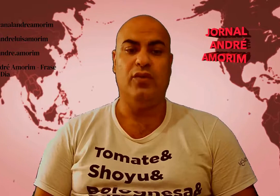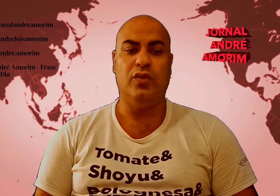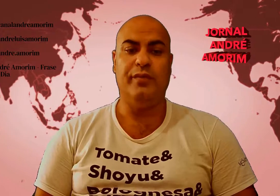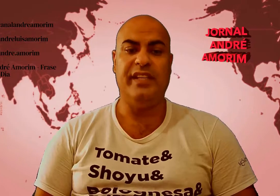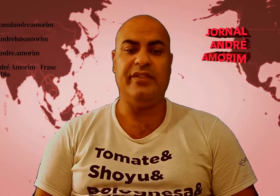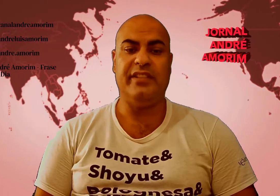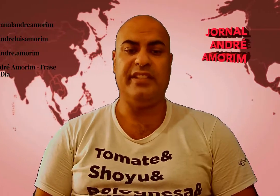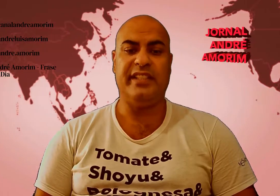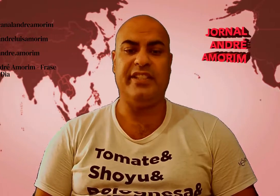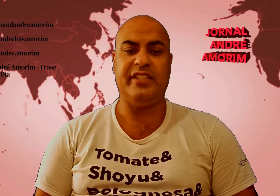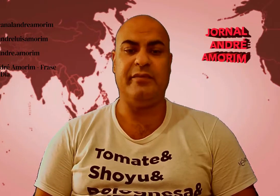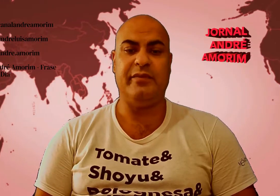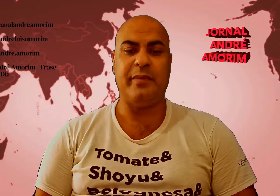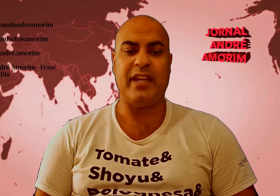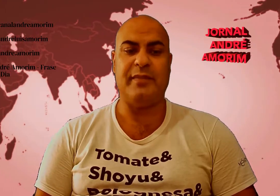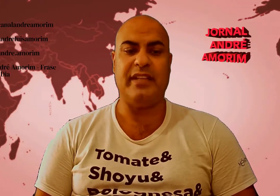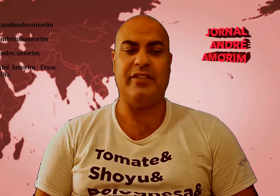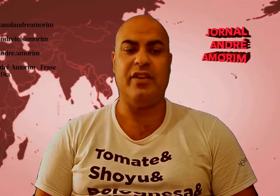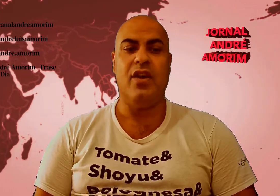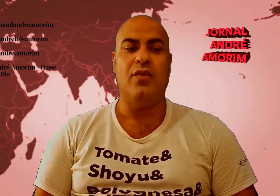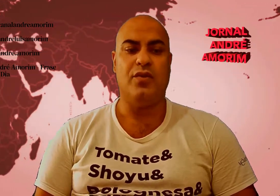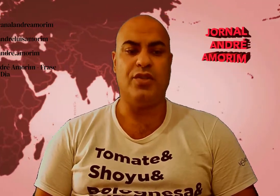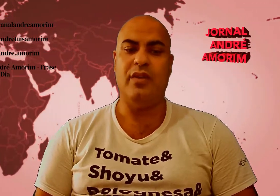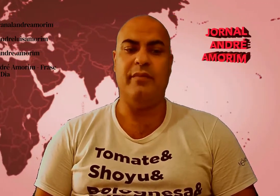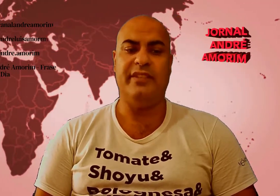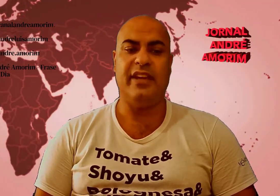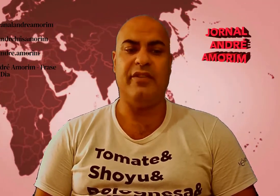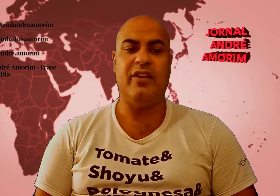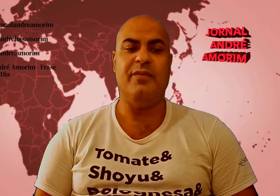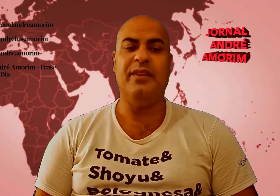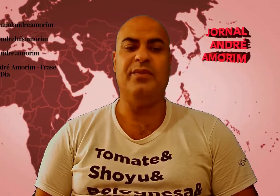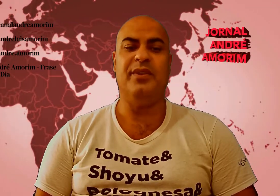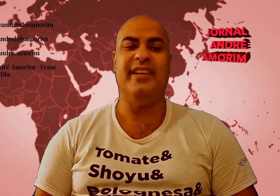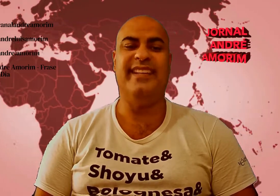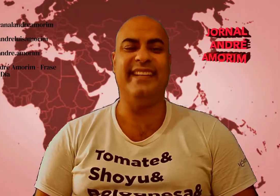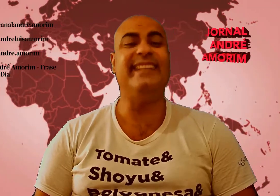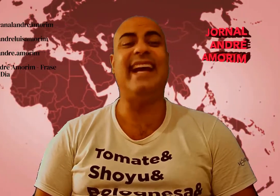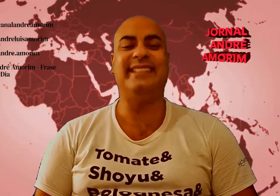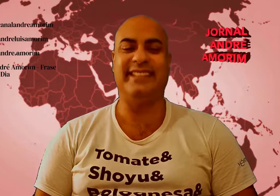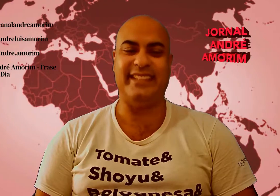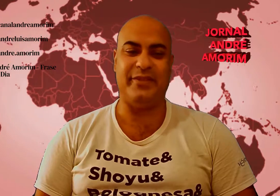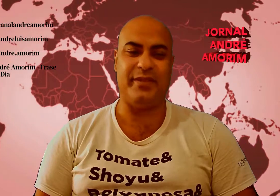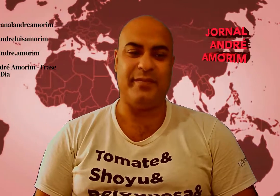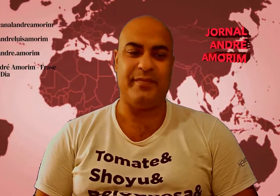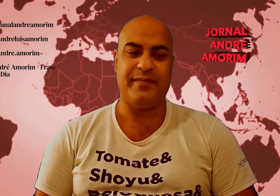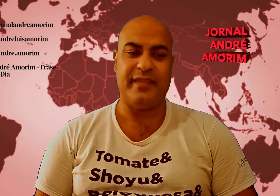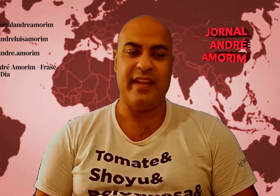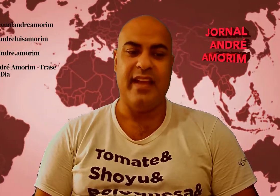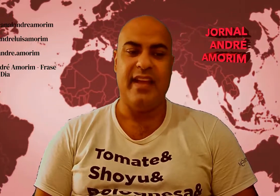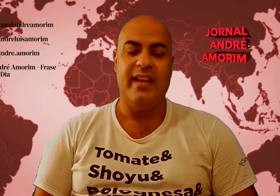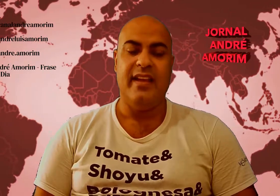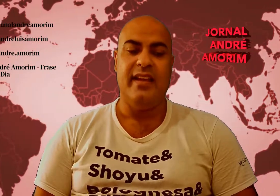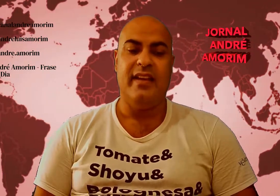casa. Todo mês nós destinamos uma parte para isso. Continuamos e algo aumentou. Graças a Deus.